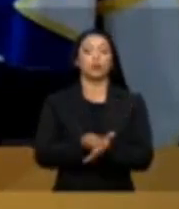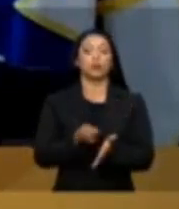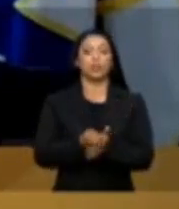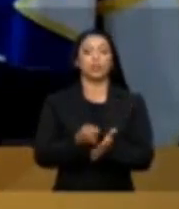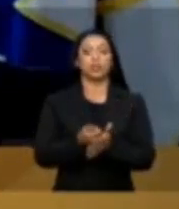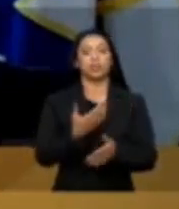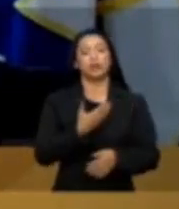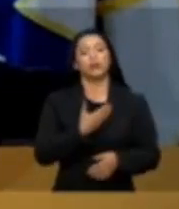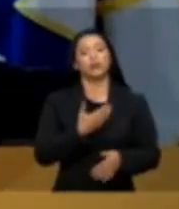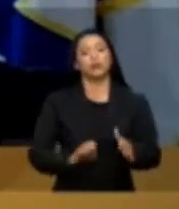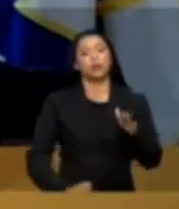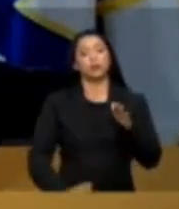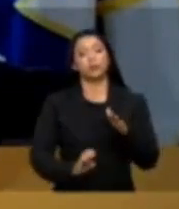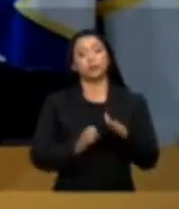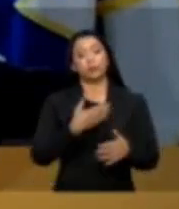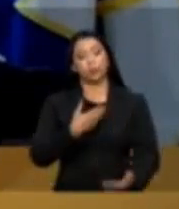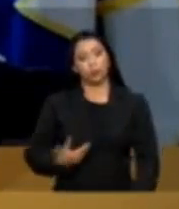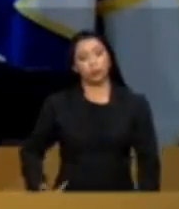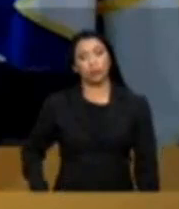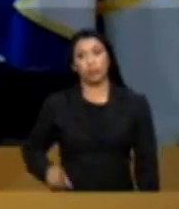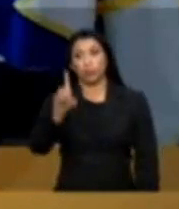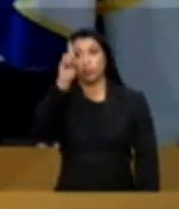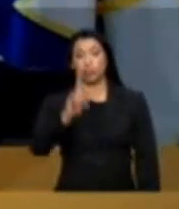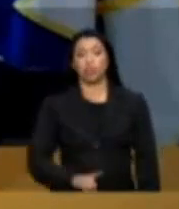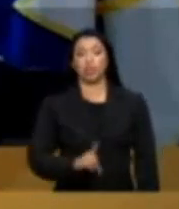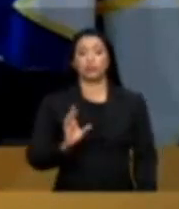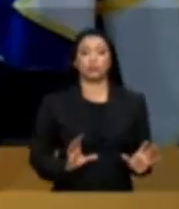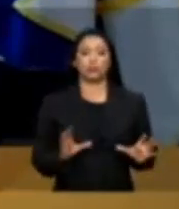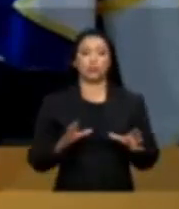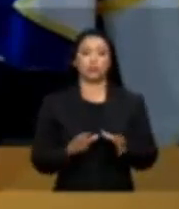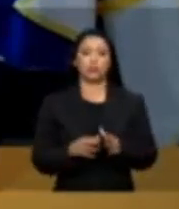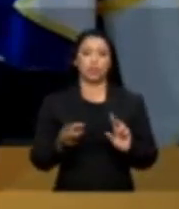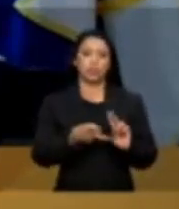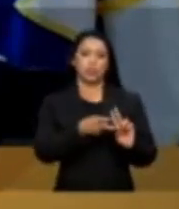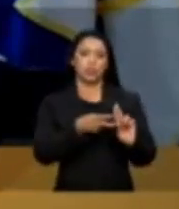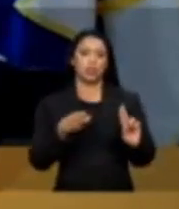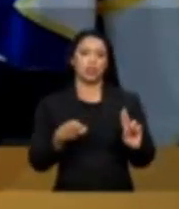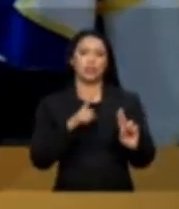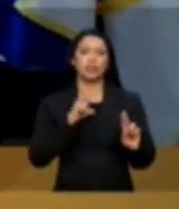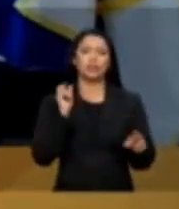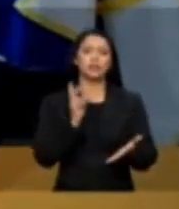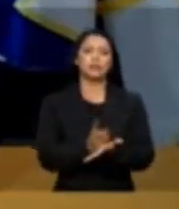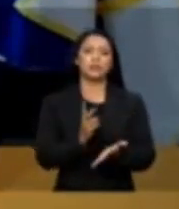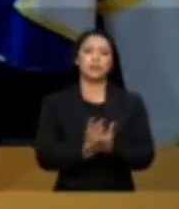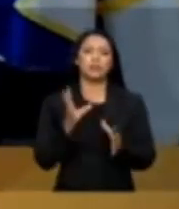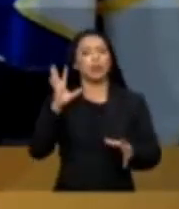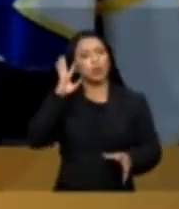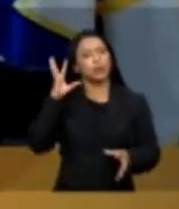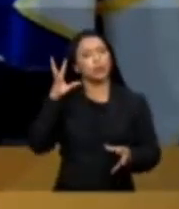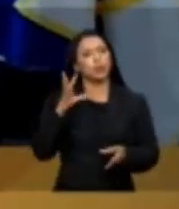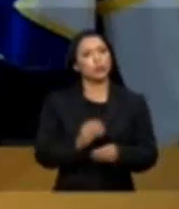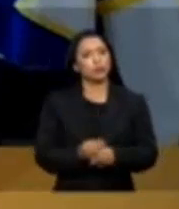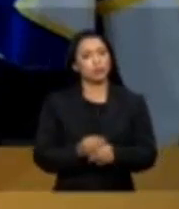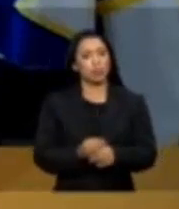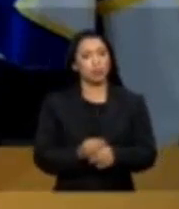dos direitos das comunidades indígenas antes mesmo da conclusão do processo